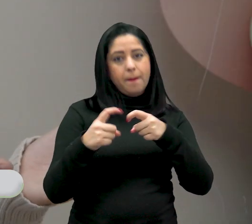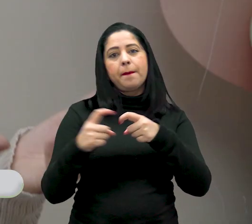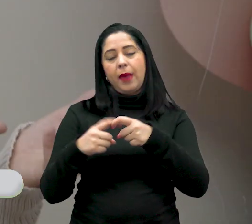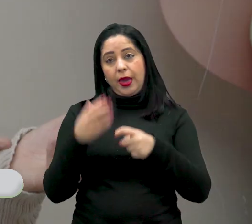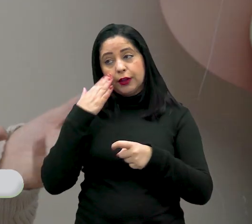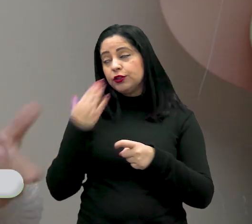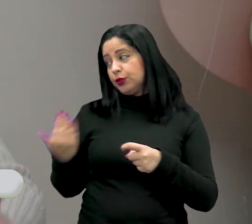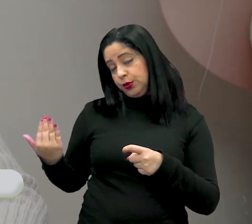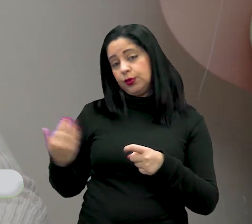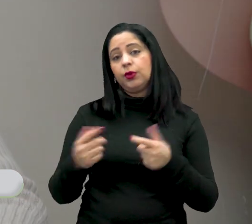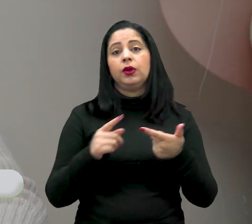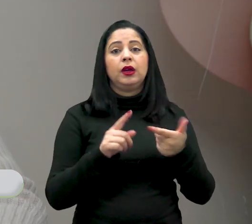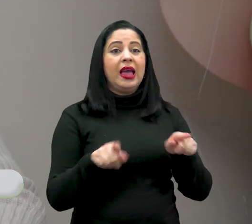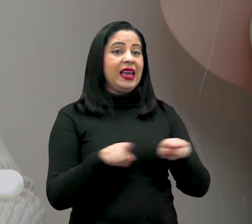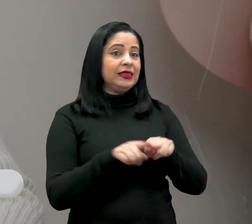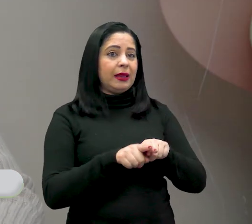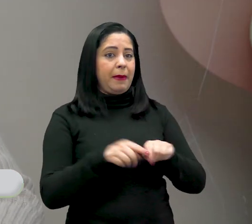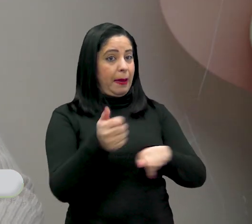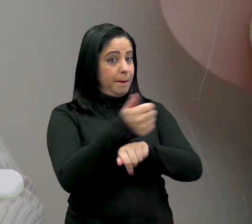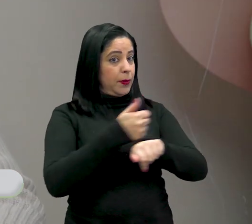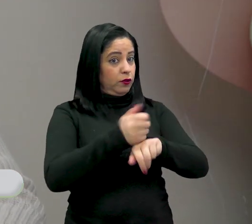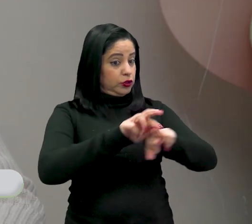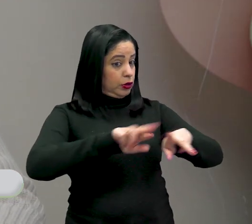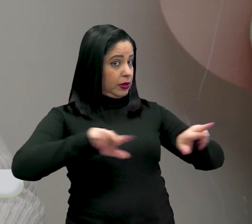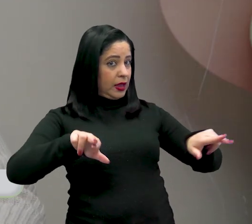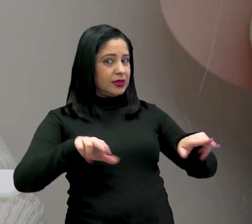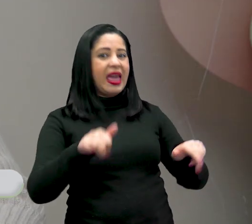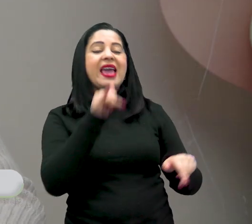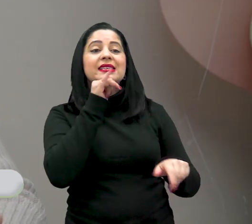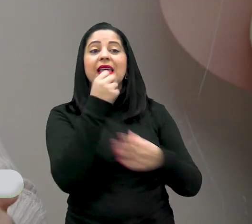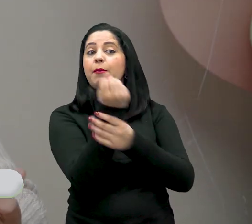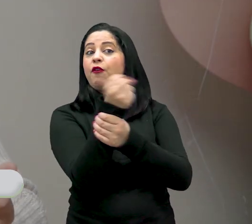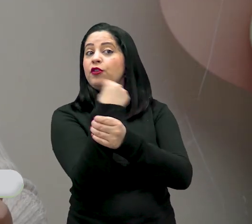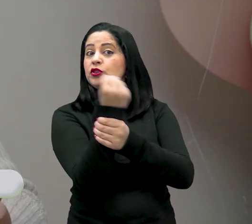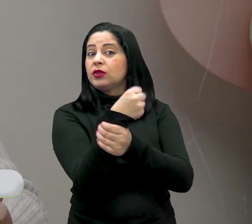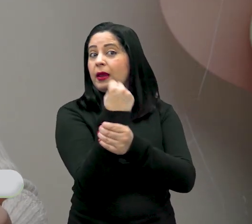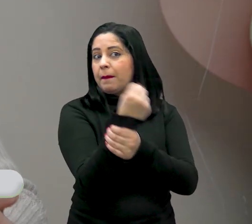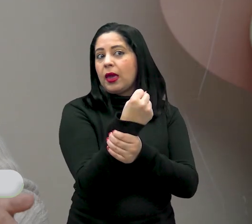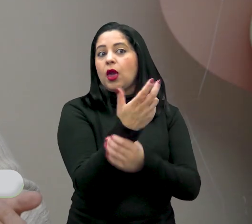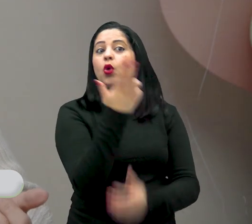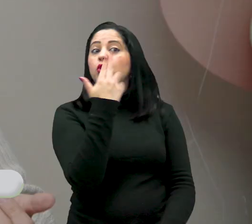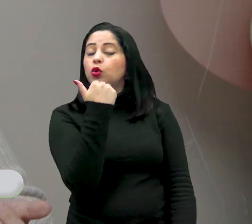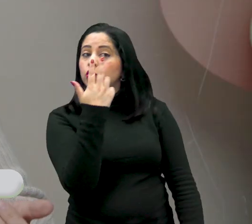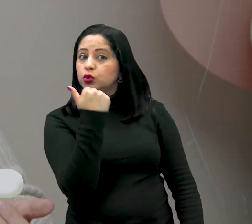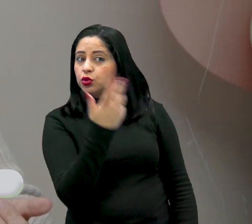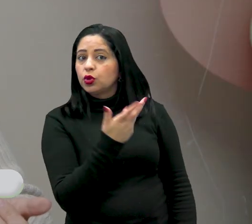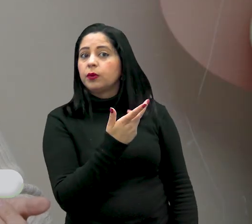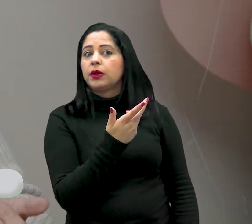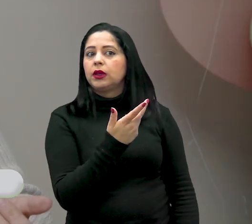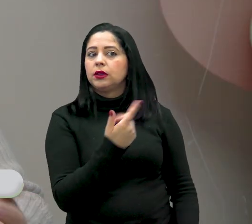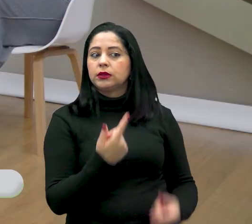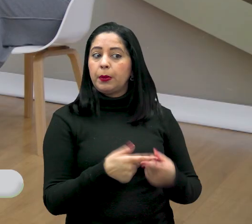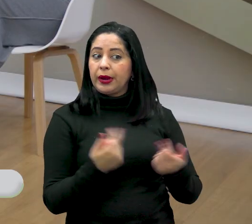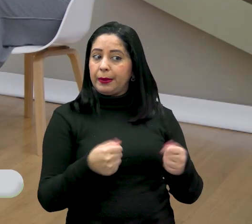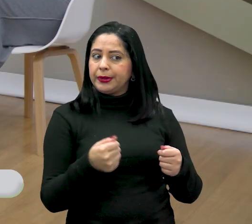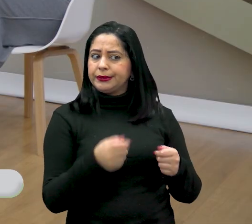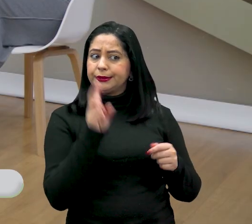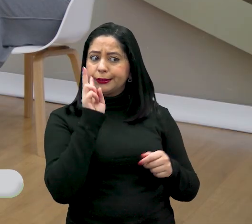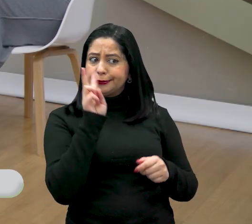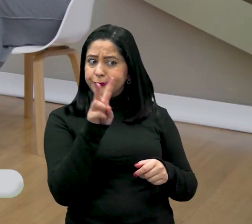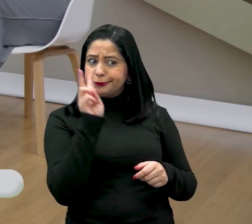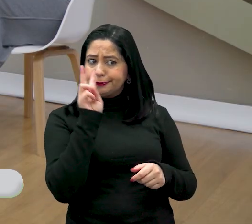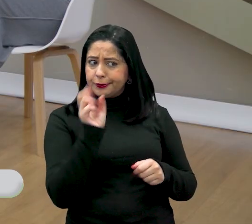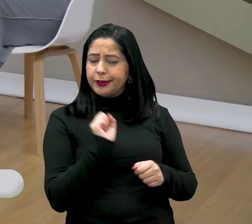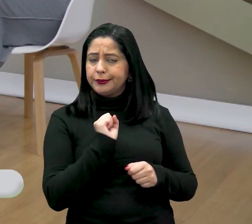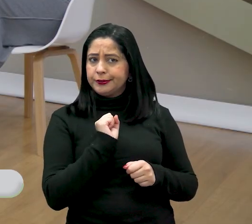médico ortopedista, como é o caso aqui da doutora, mas também de outros profissionais. Por exemplo, um fisioterapeuta ou mesmo um nutricionista, né? Para ficar de olho aí nessa questão